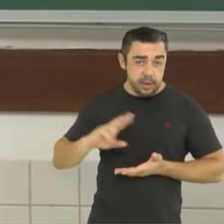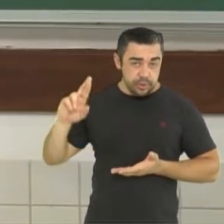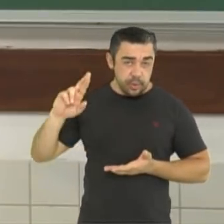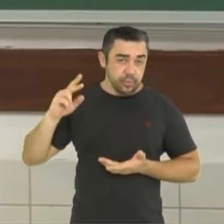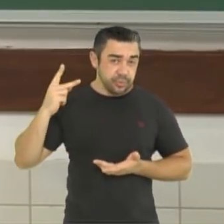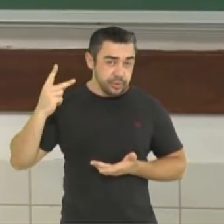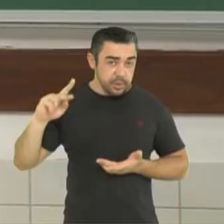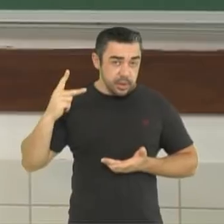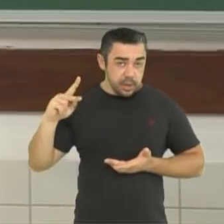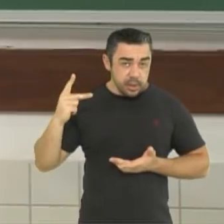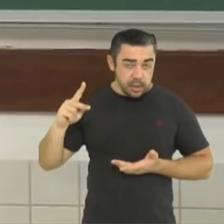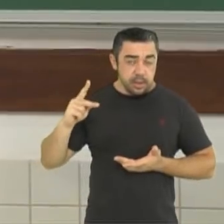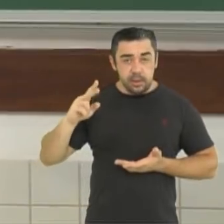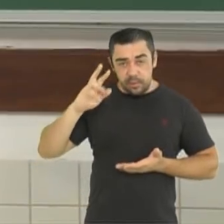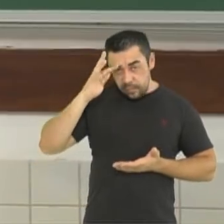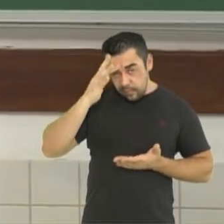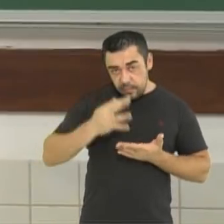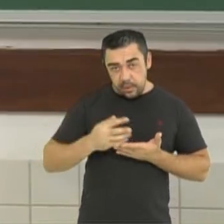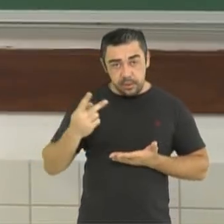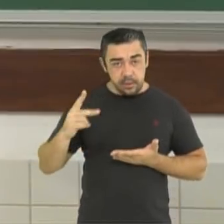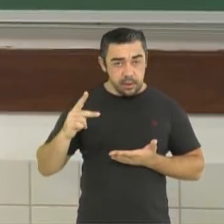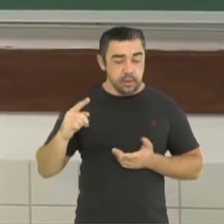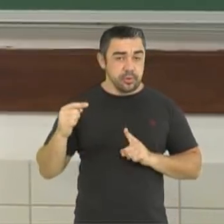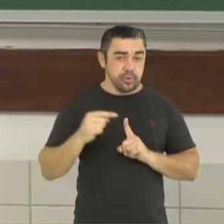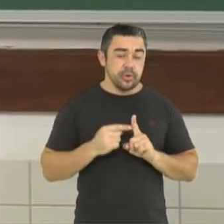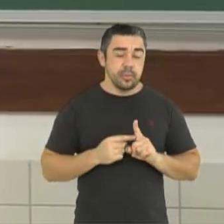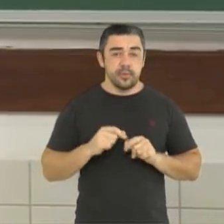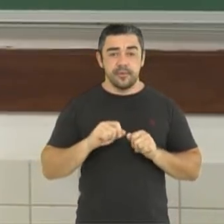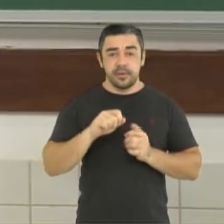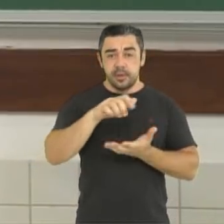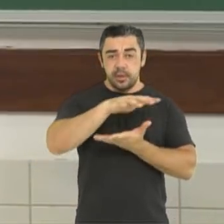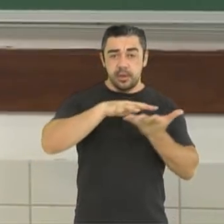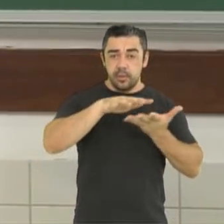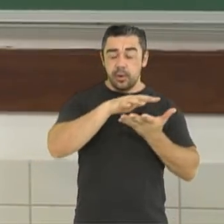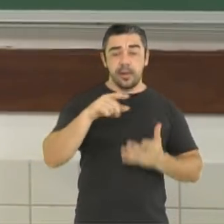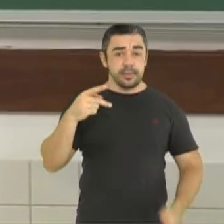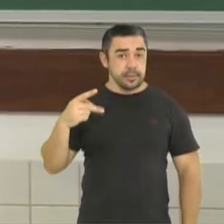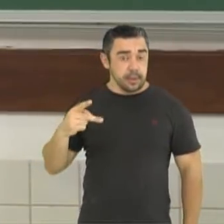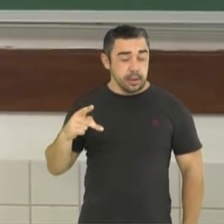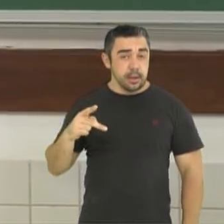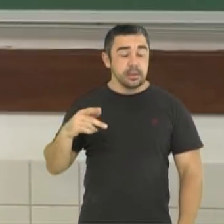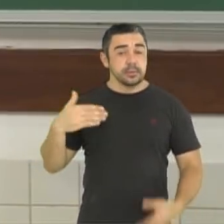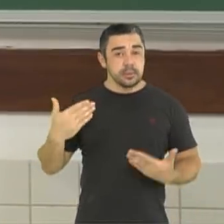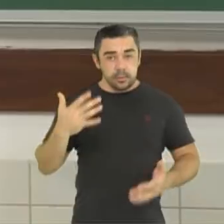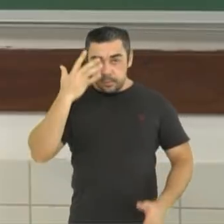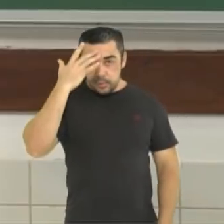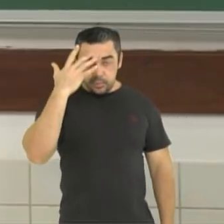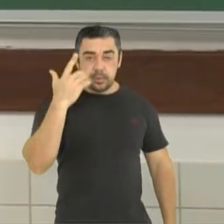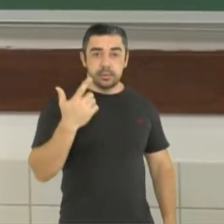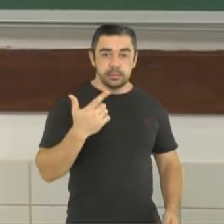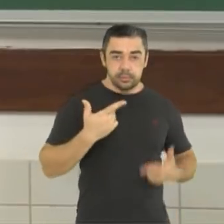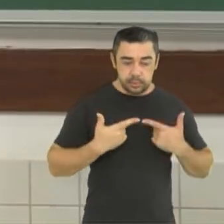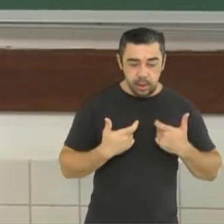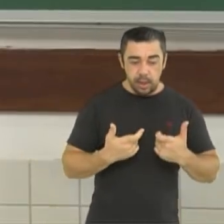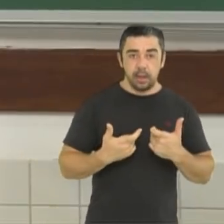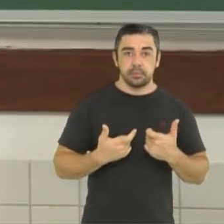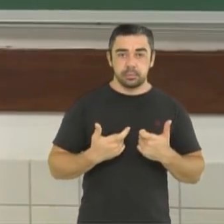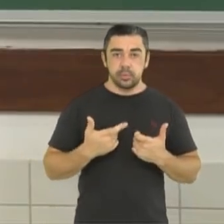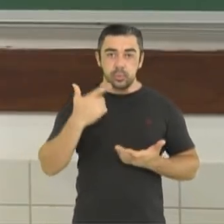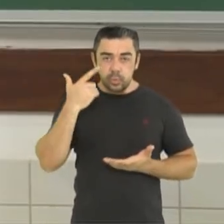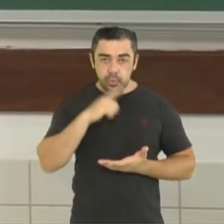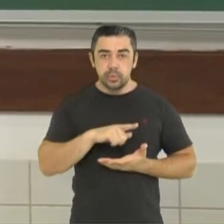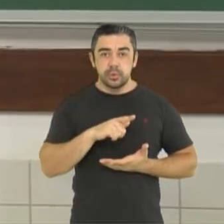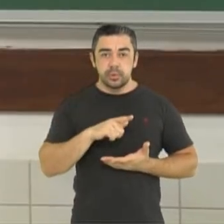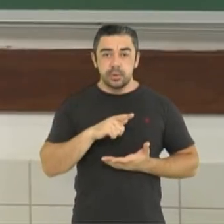deles nesse tipo de ritual, nessa ritualística, era tão grande que para o guerreiro ser dado